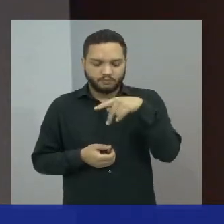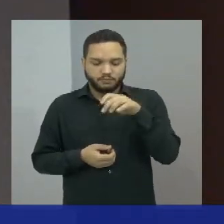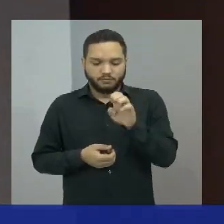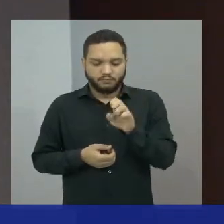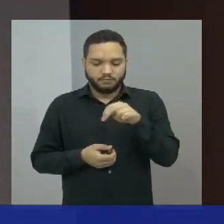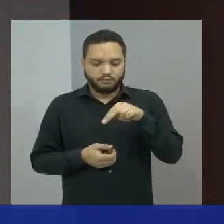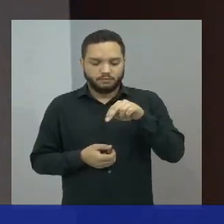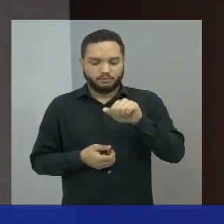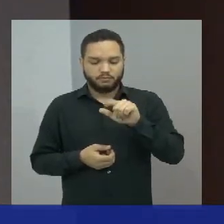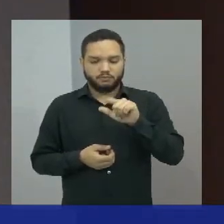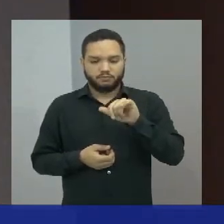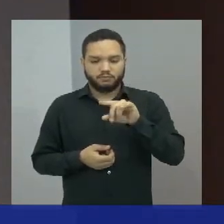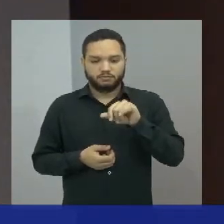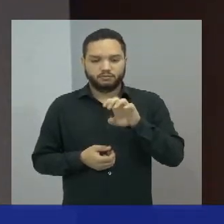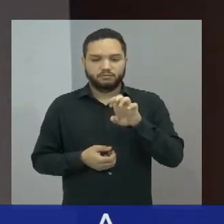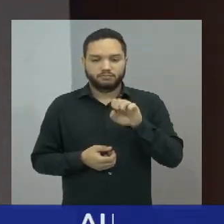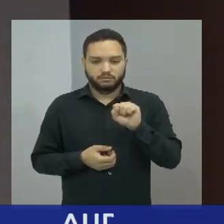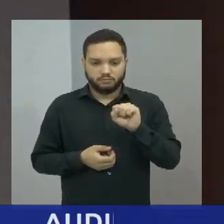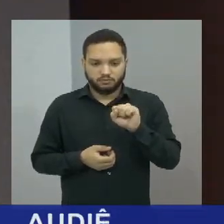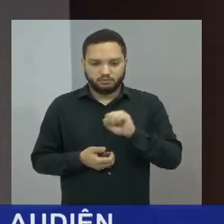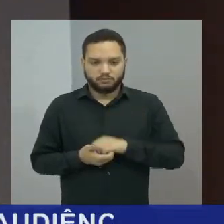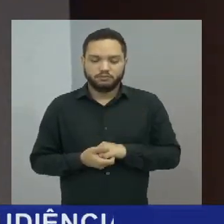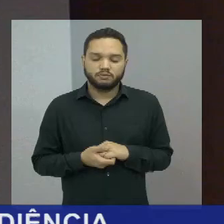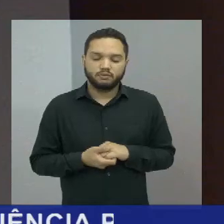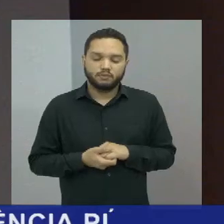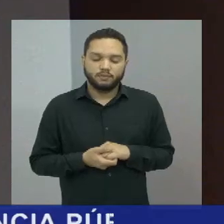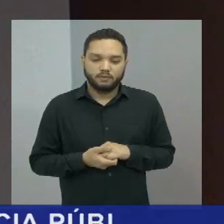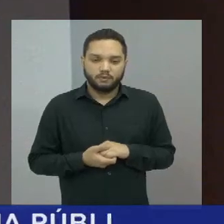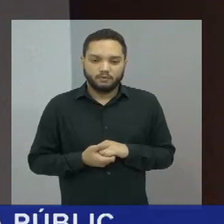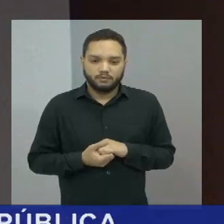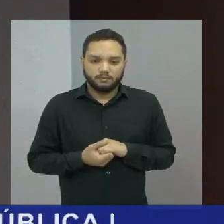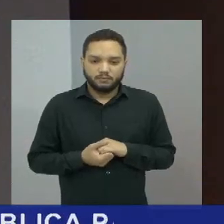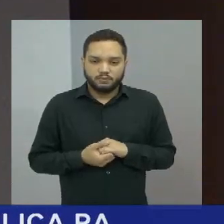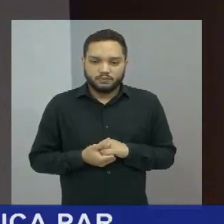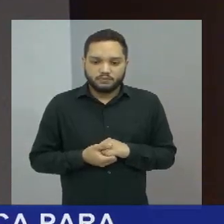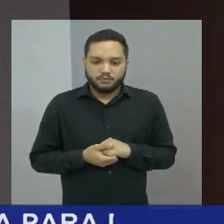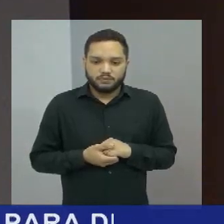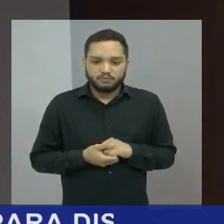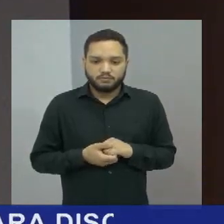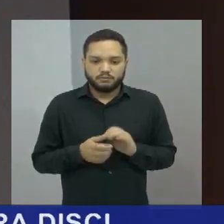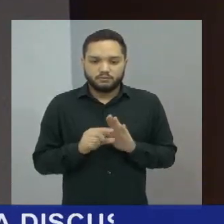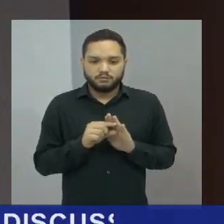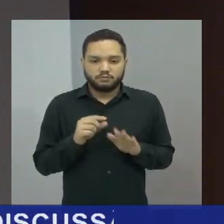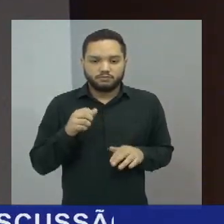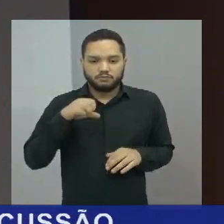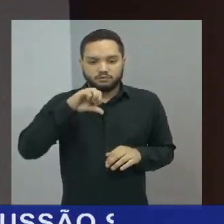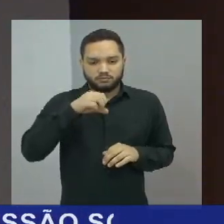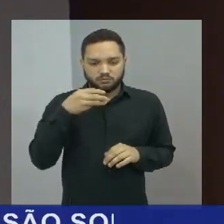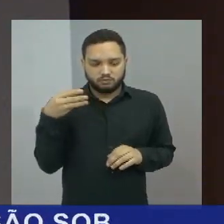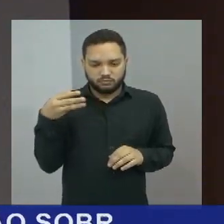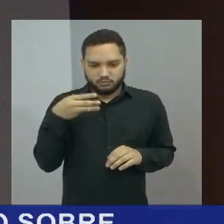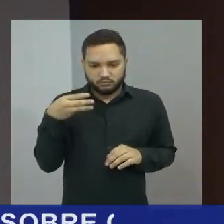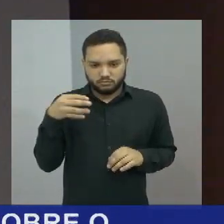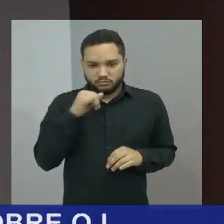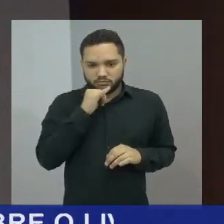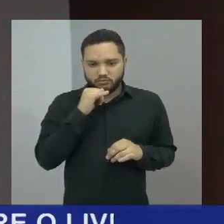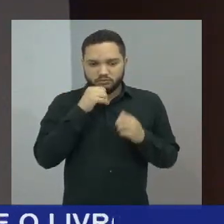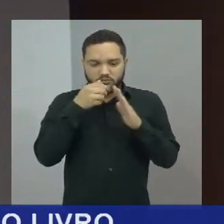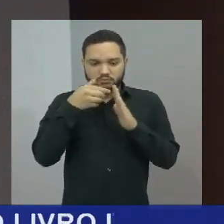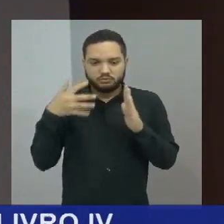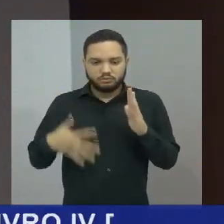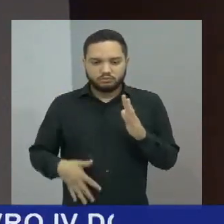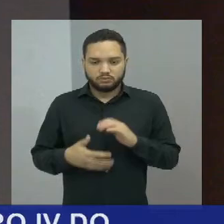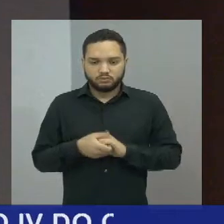medidas administrativas e vamos falar aqui das penalidades. O artigo 933, por exemplo, fala assim,